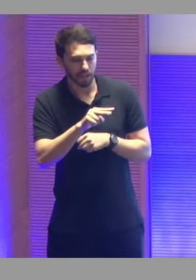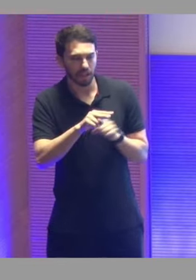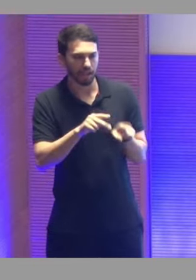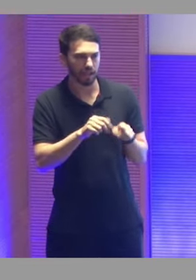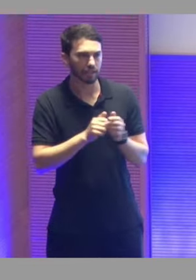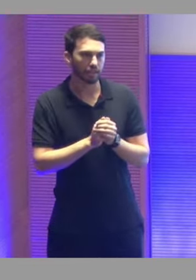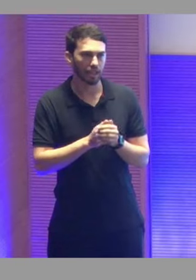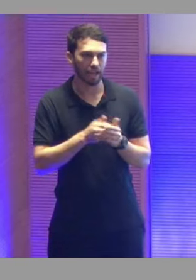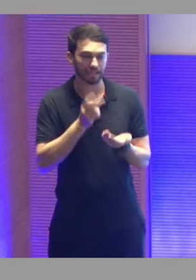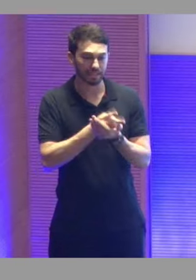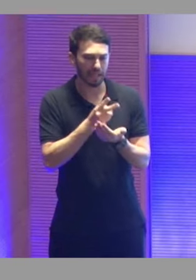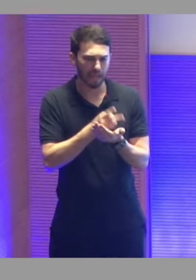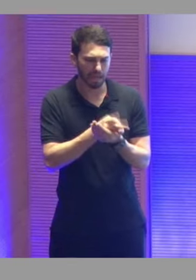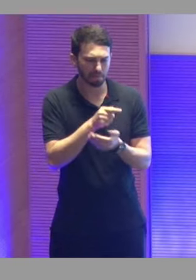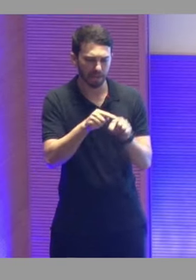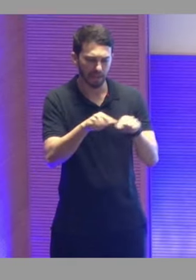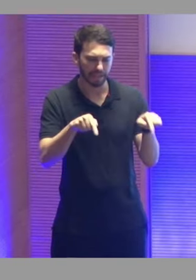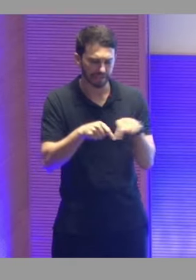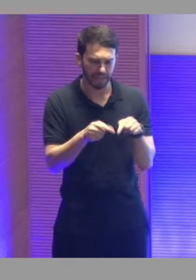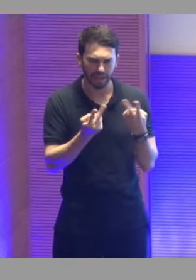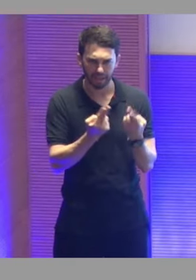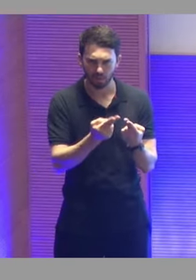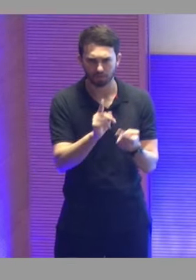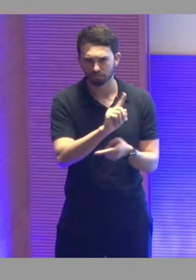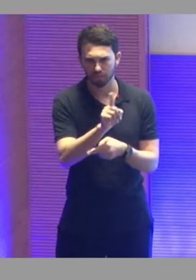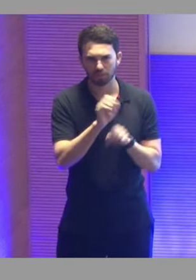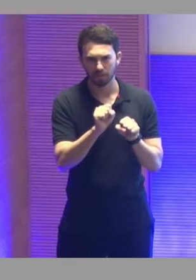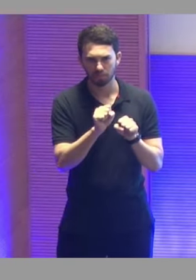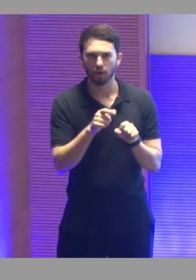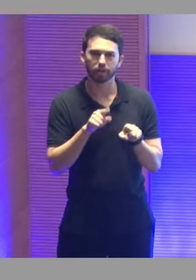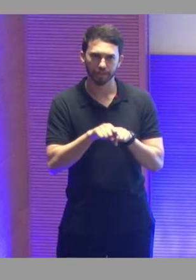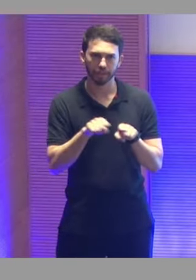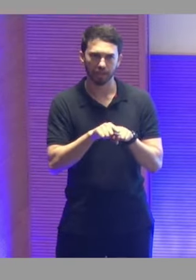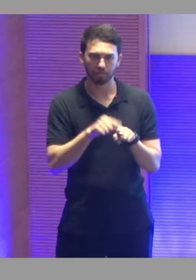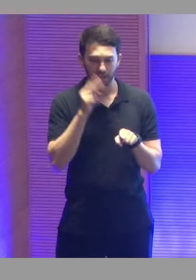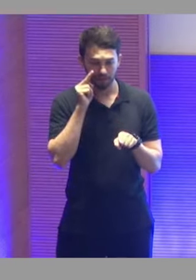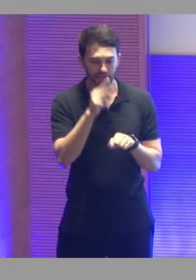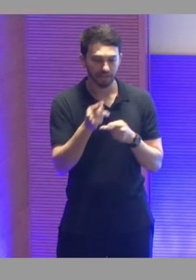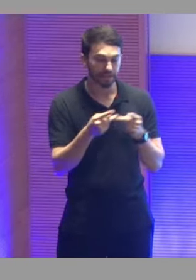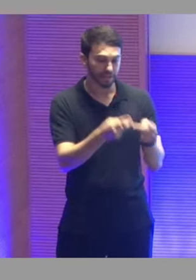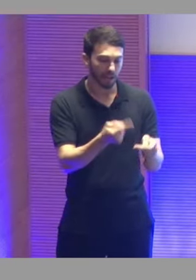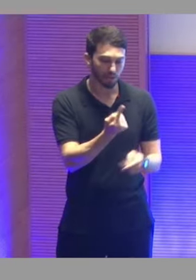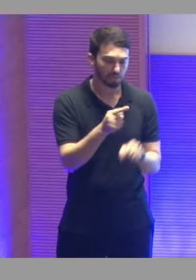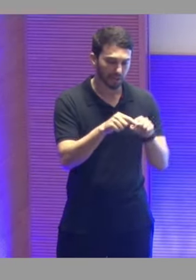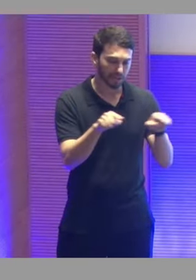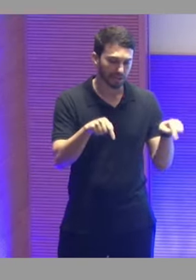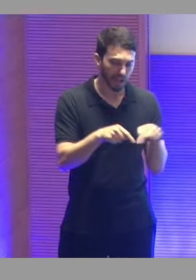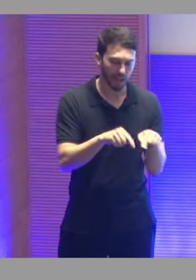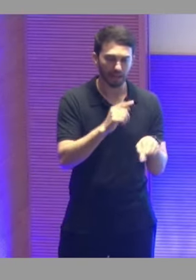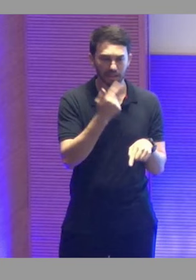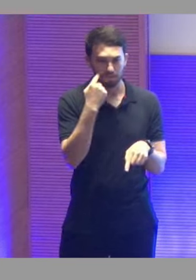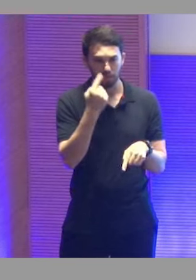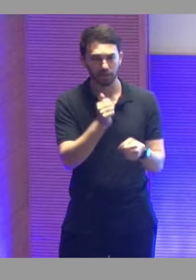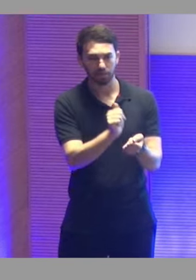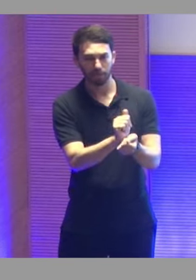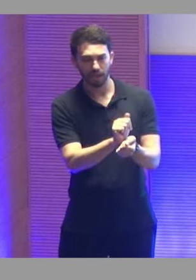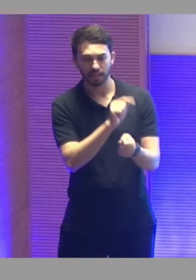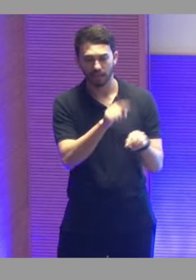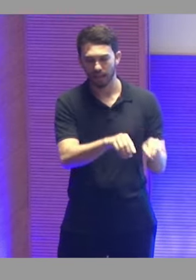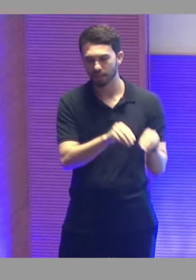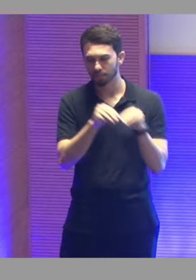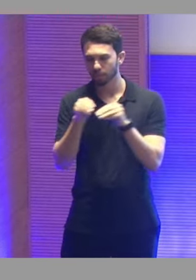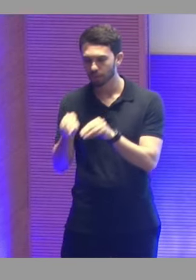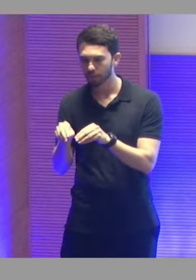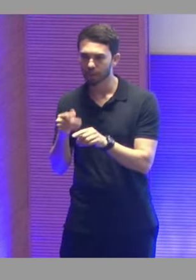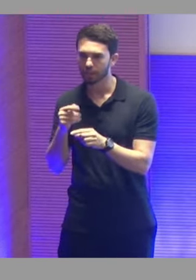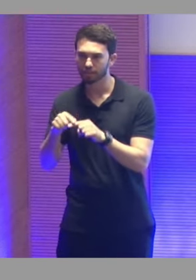caso não precisa ficar o tempo todo na mesma sala vocês podem circular entre as salas a gente vai ter momentos de pausa entre cada